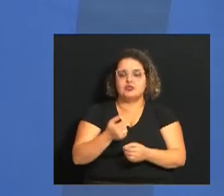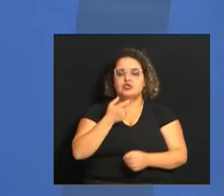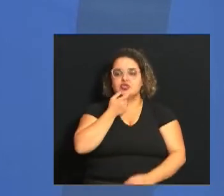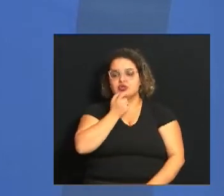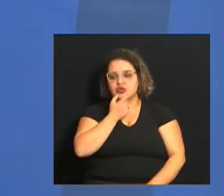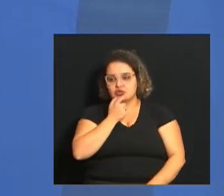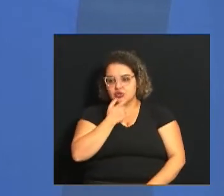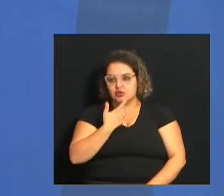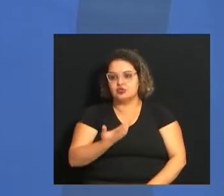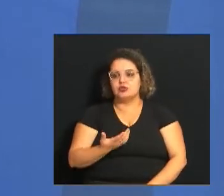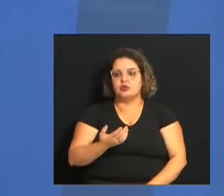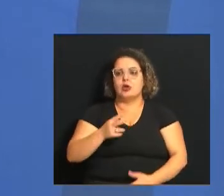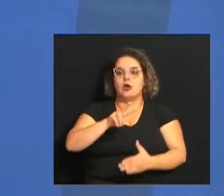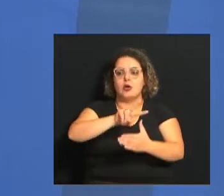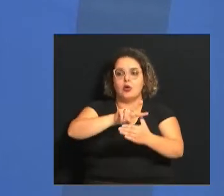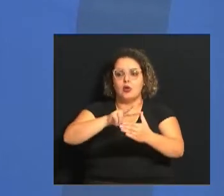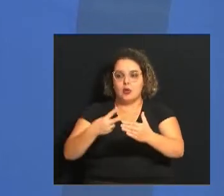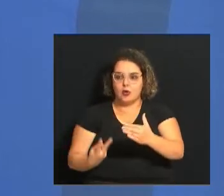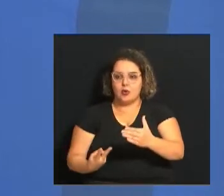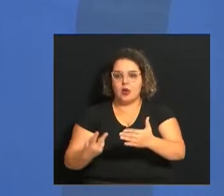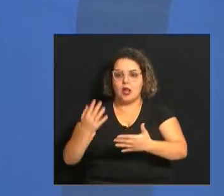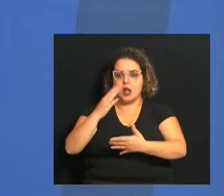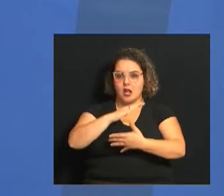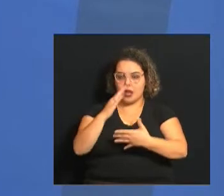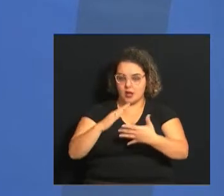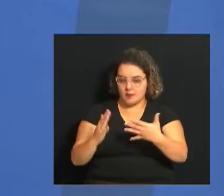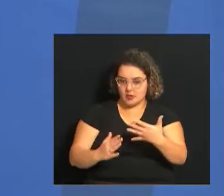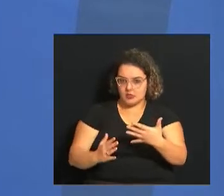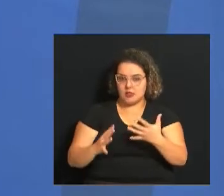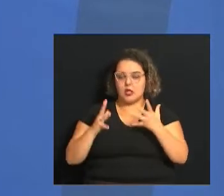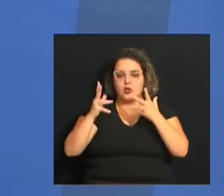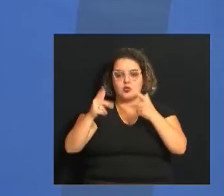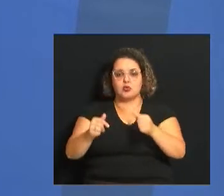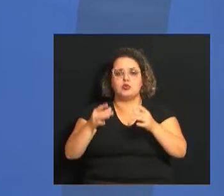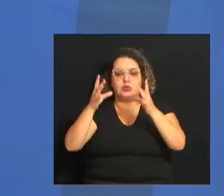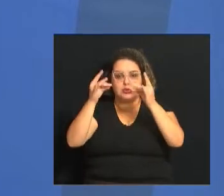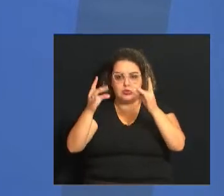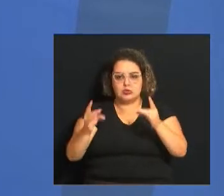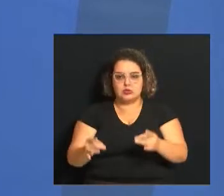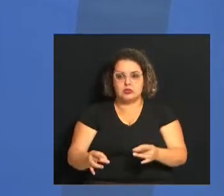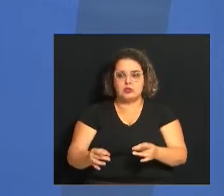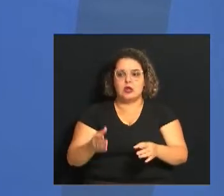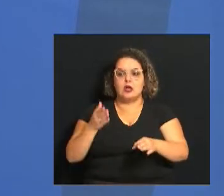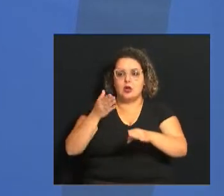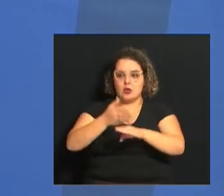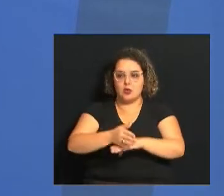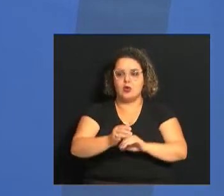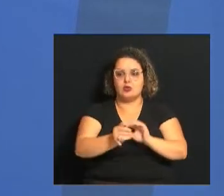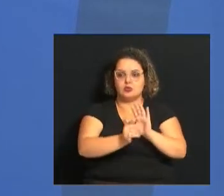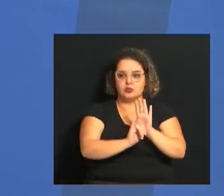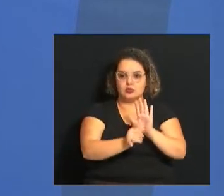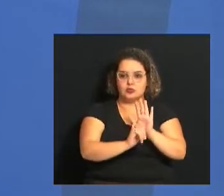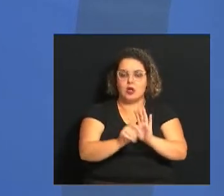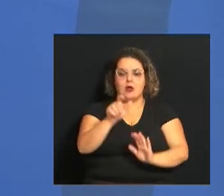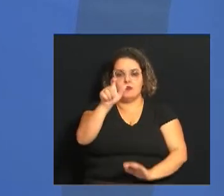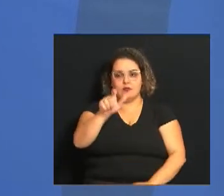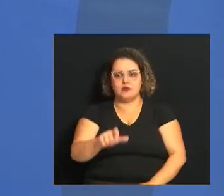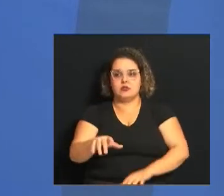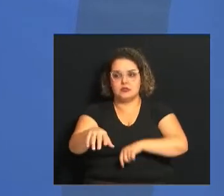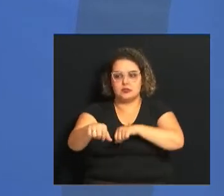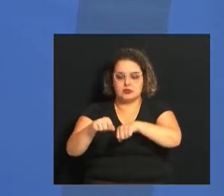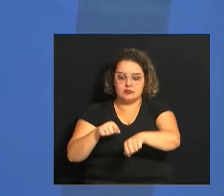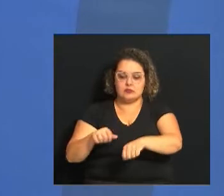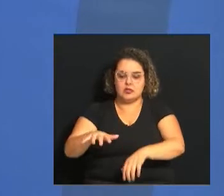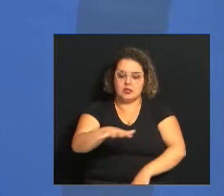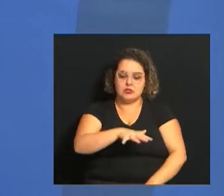professor bilíngue Libras. Então, todos os detalhes você encontra lá nesse edital. Você que é formado em uma dessas